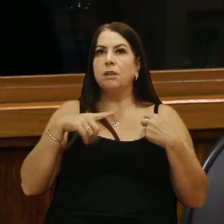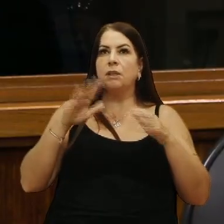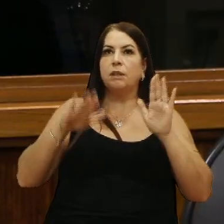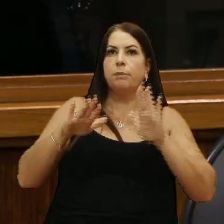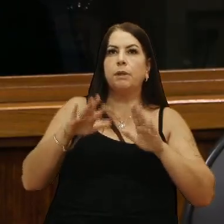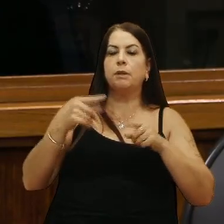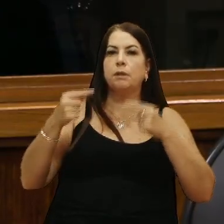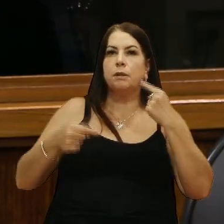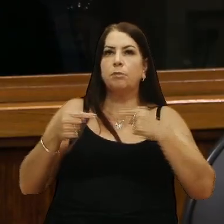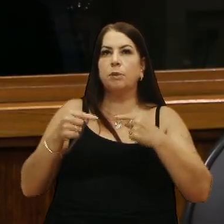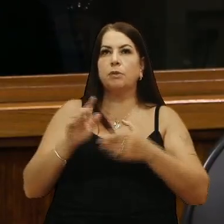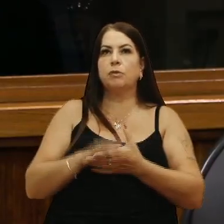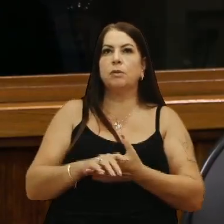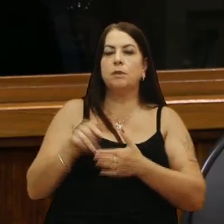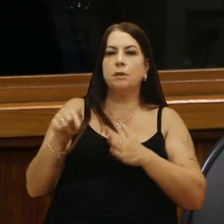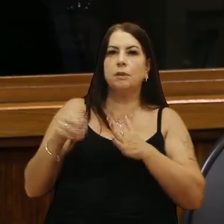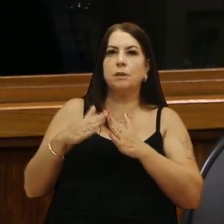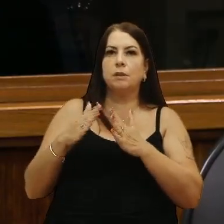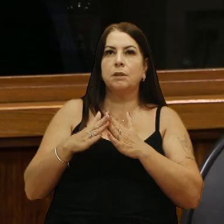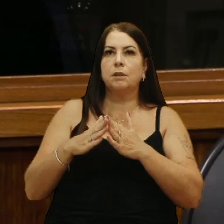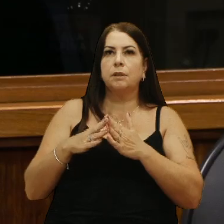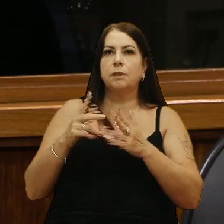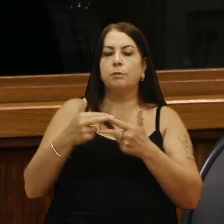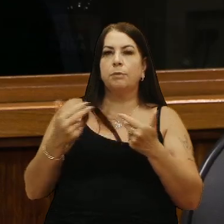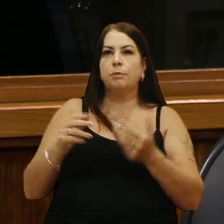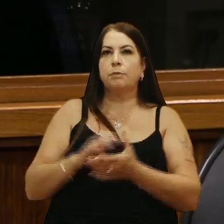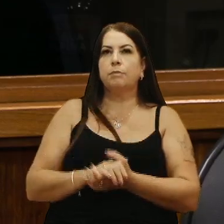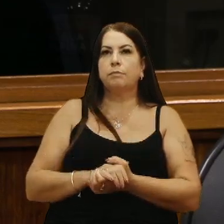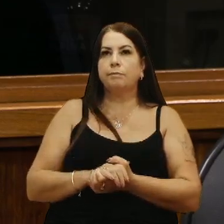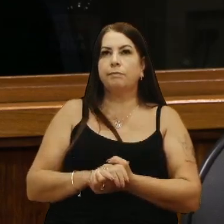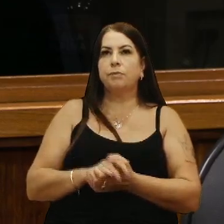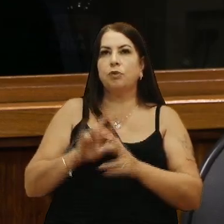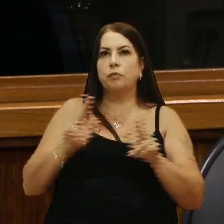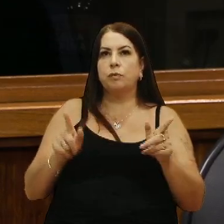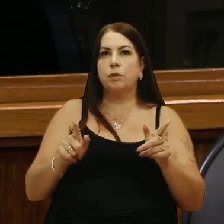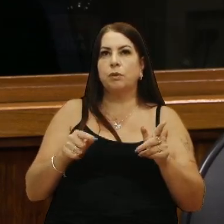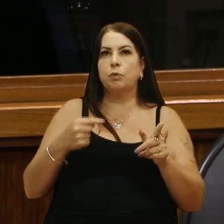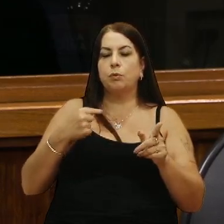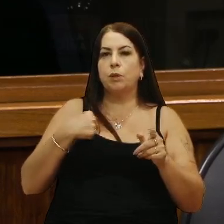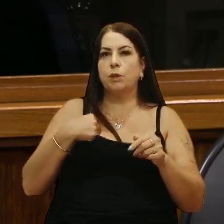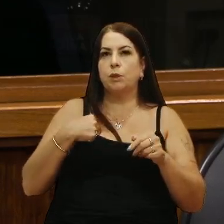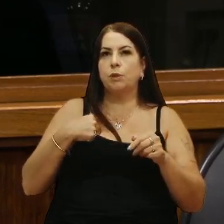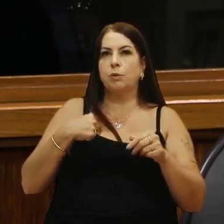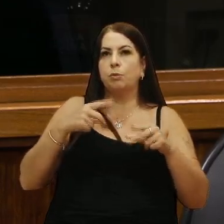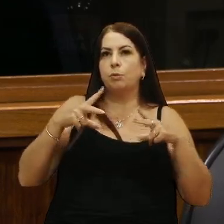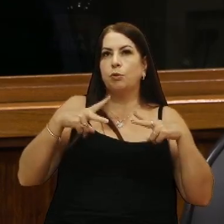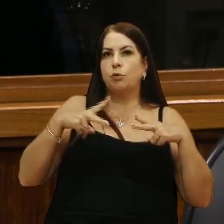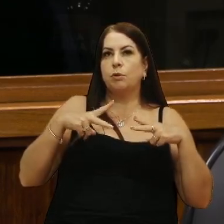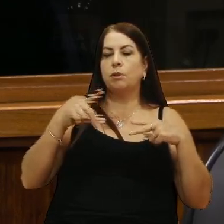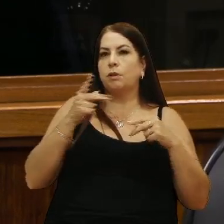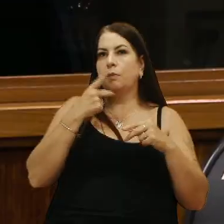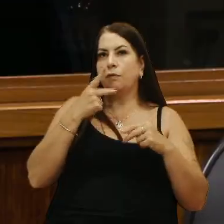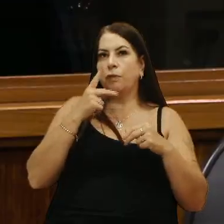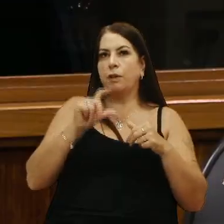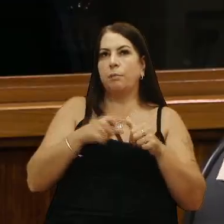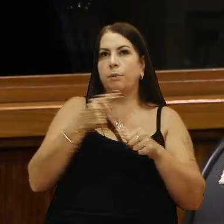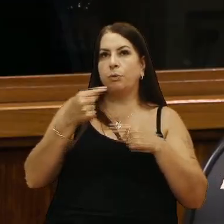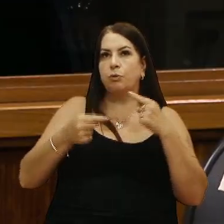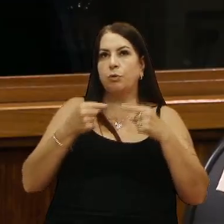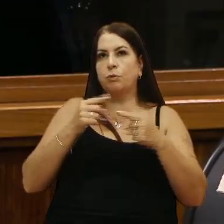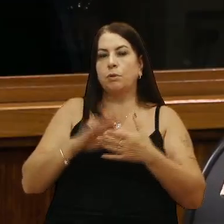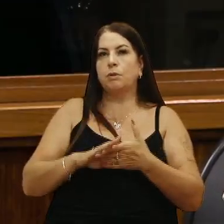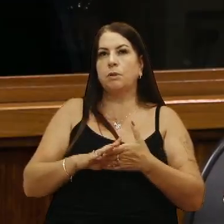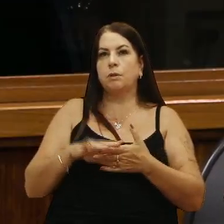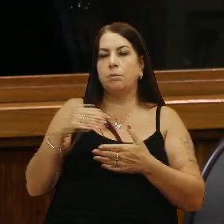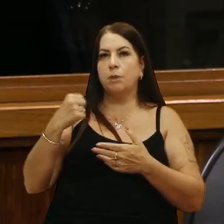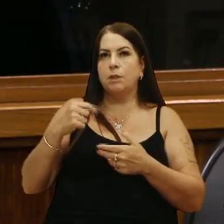do debate, que aqui na casa a gente tem uma coisa diferente do que eu particularmente acho que ninguém fala em primeira discussão, e eu acho que